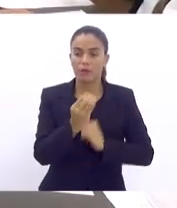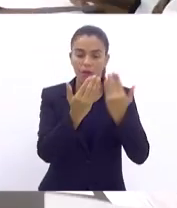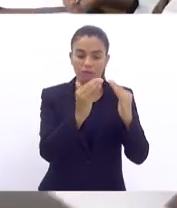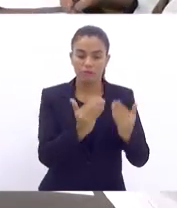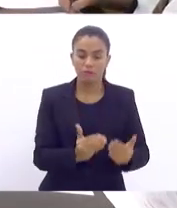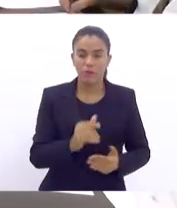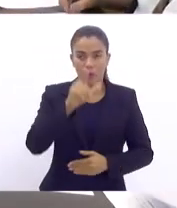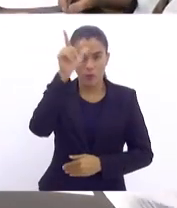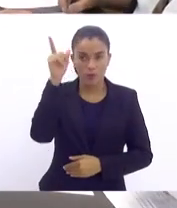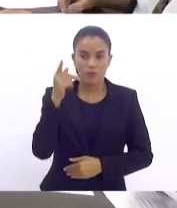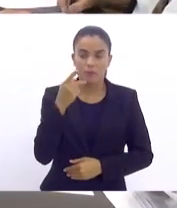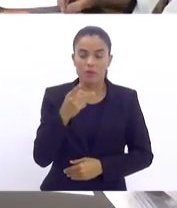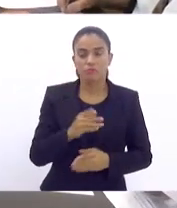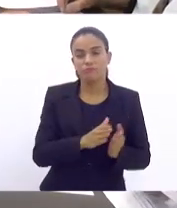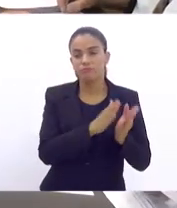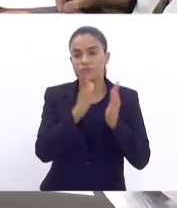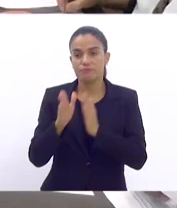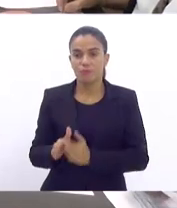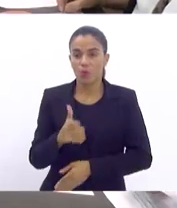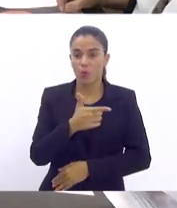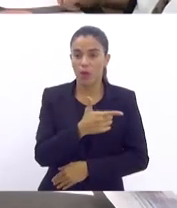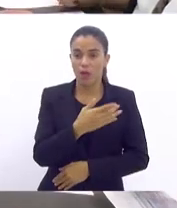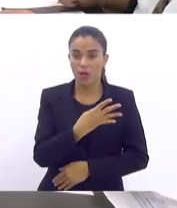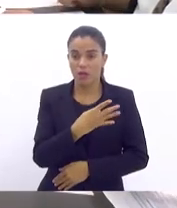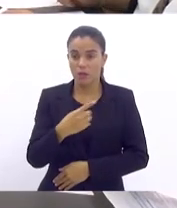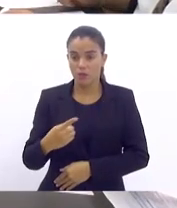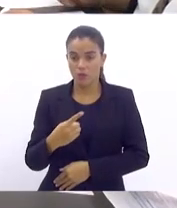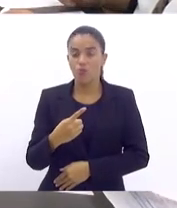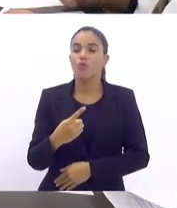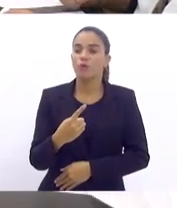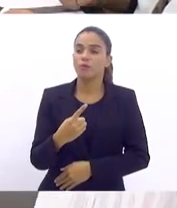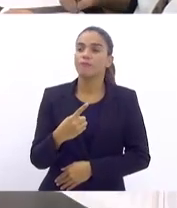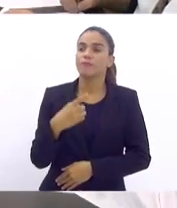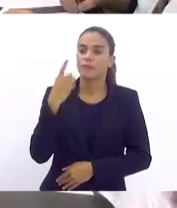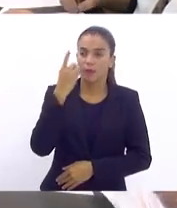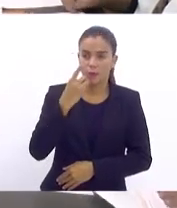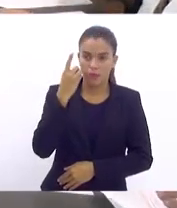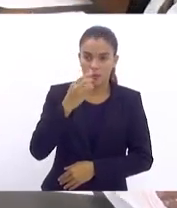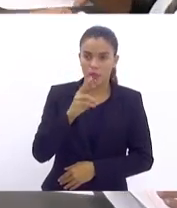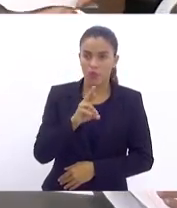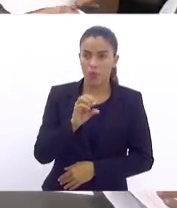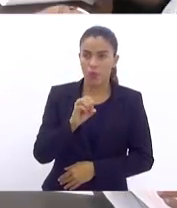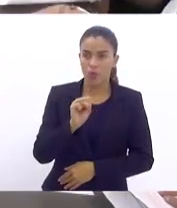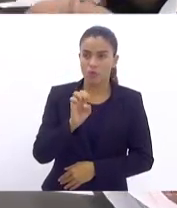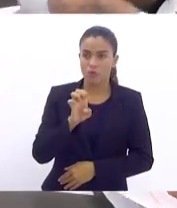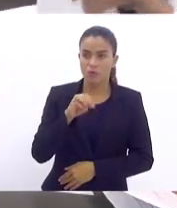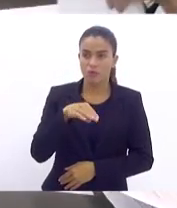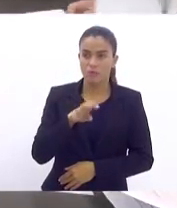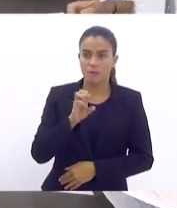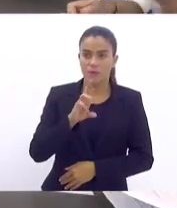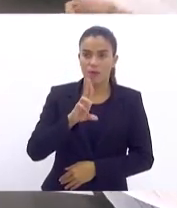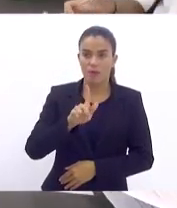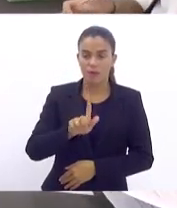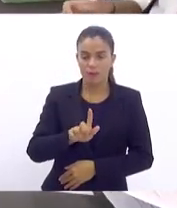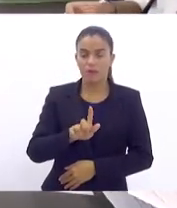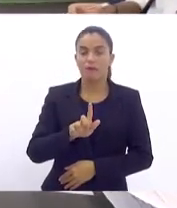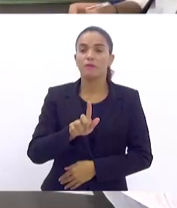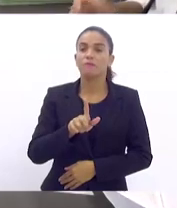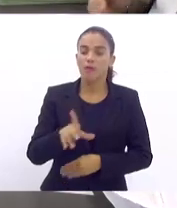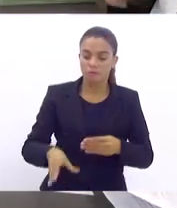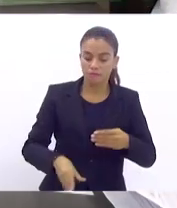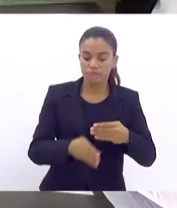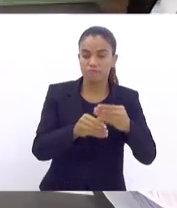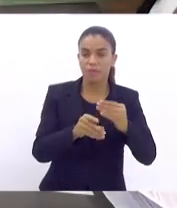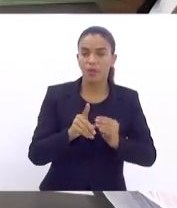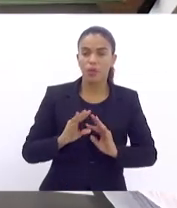Luis Paulo passa o 41 da pauta o PL 17 26 19 de autoria Deputado Rosenberg Reis que autoriza o poder executivo a implantar